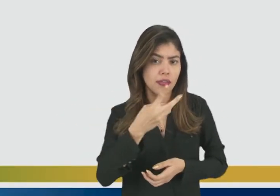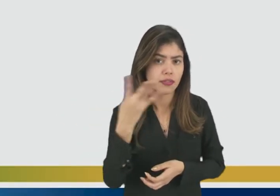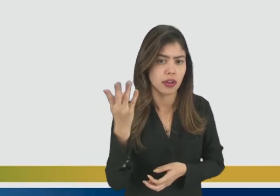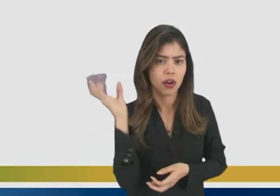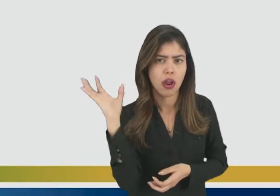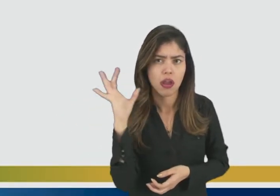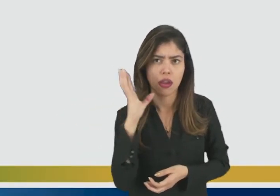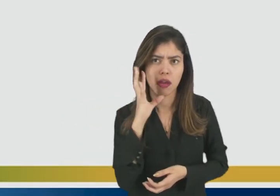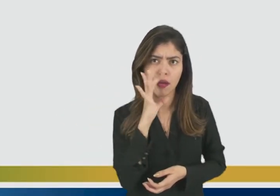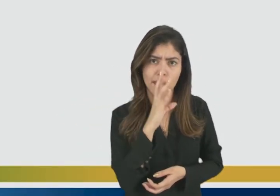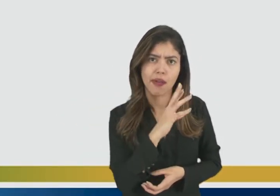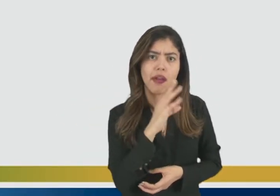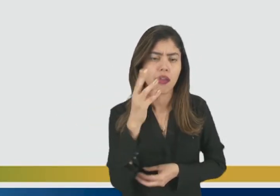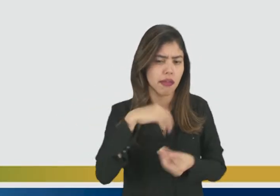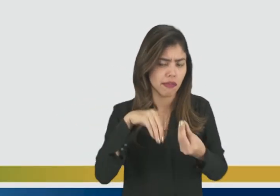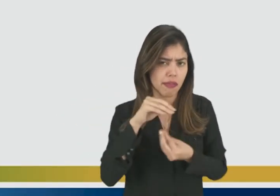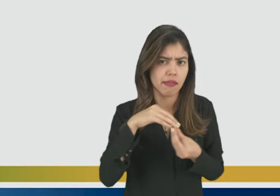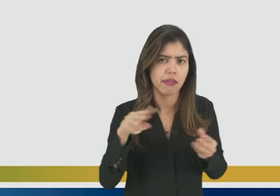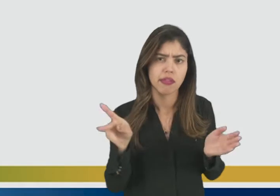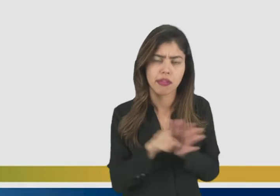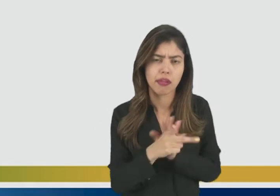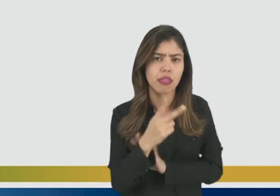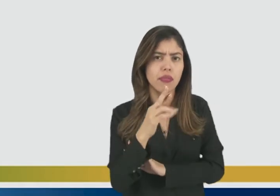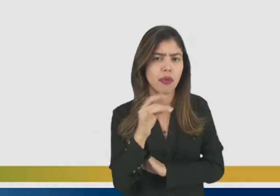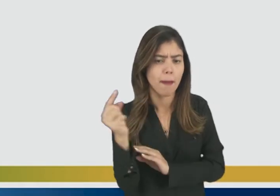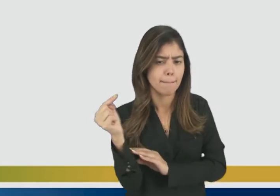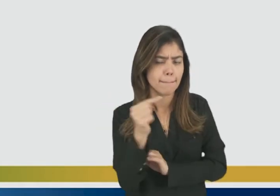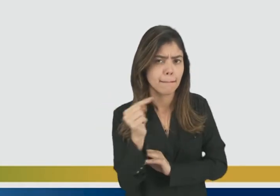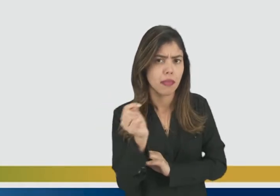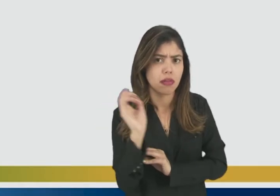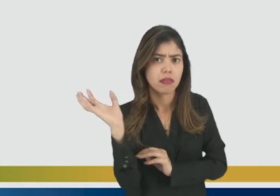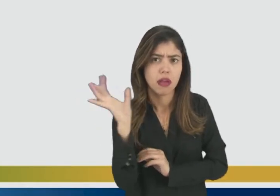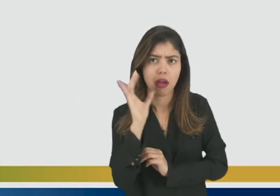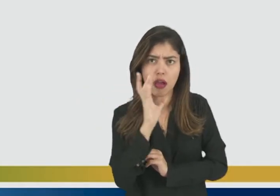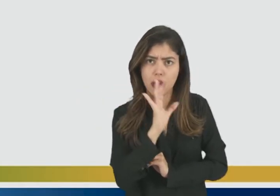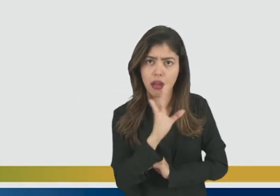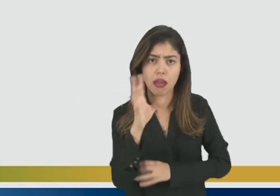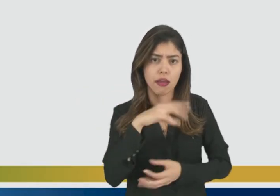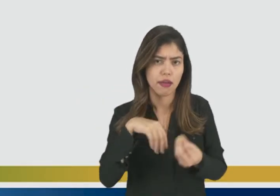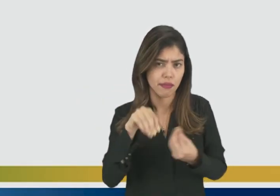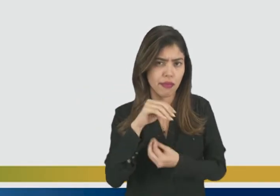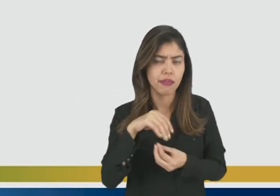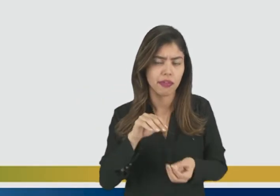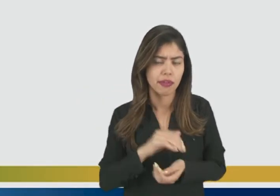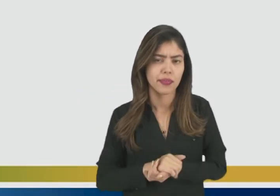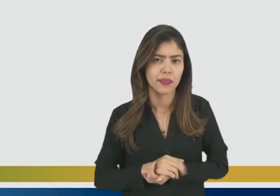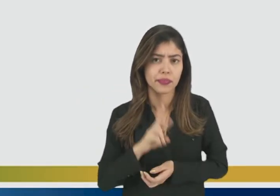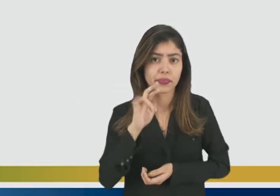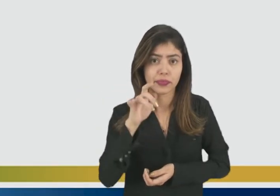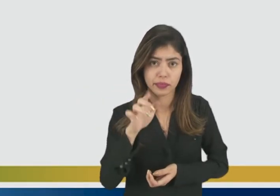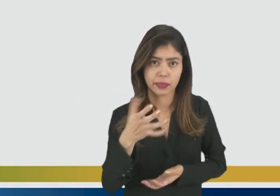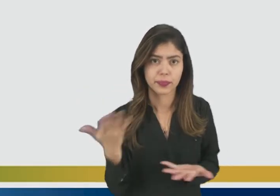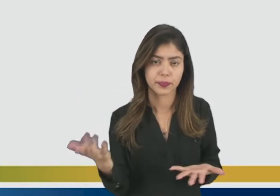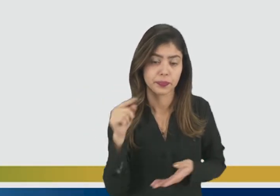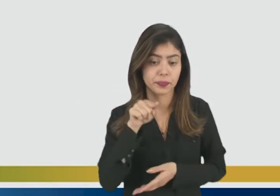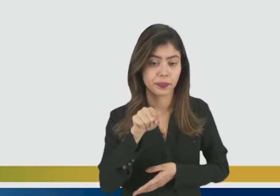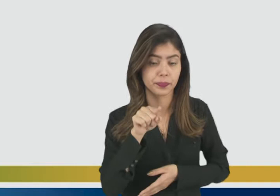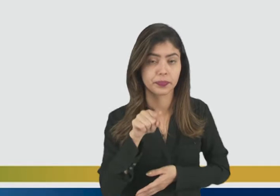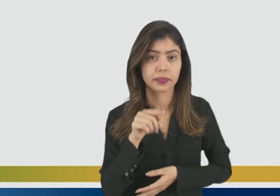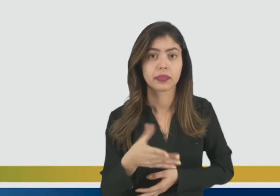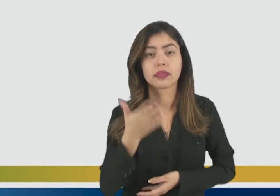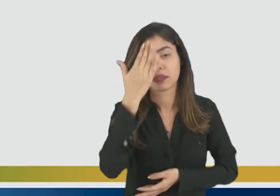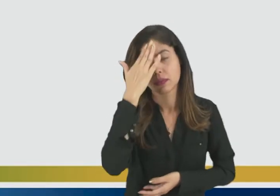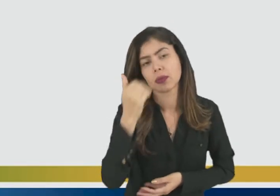calor envolvida no produto menos a quantidade de calor envolvida no reagente. Desse modo,